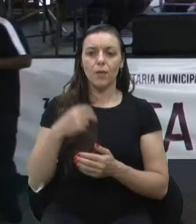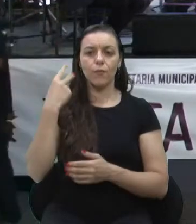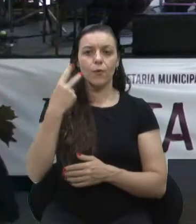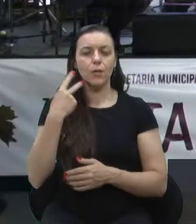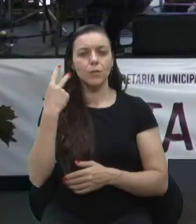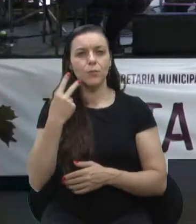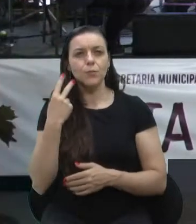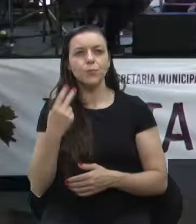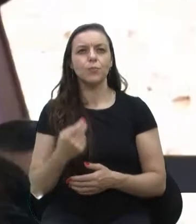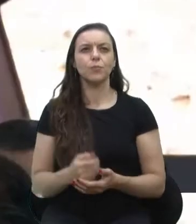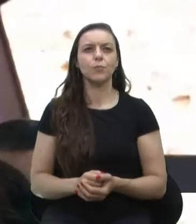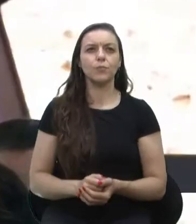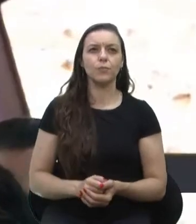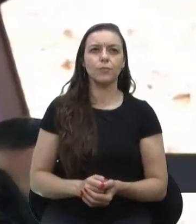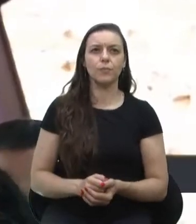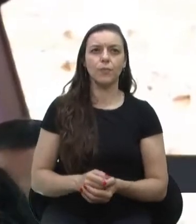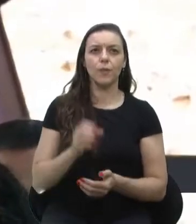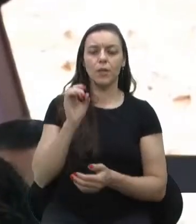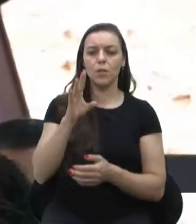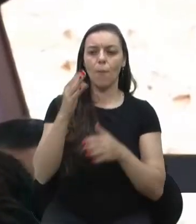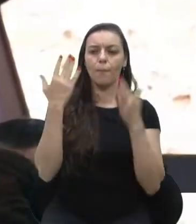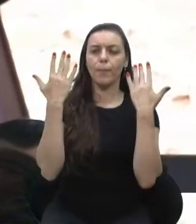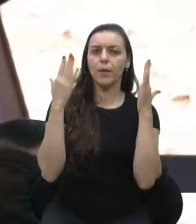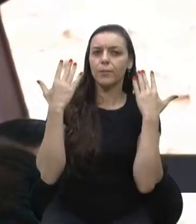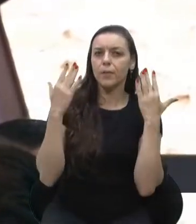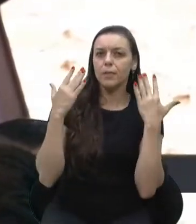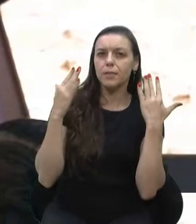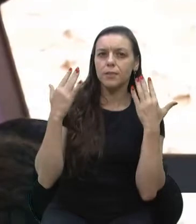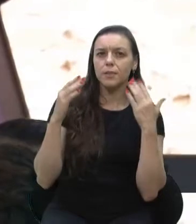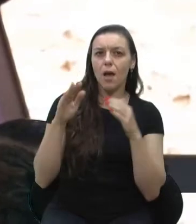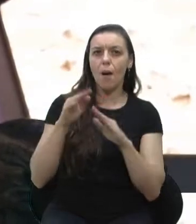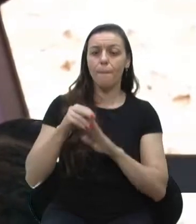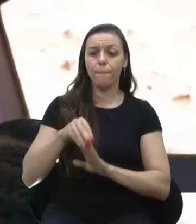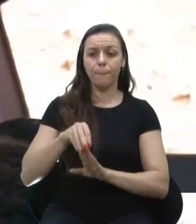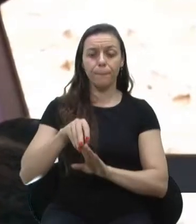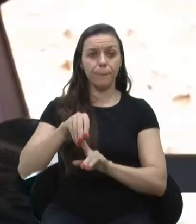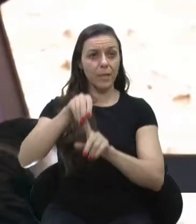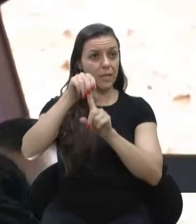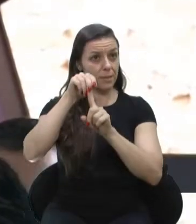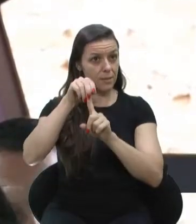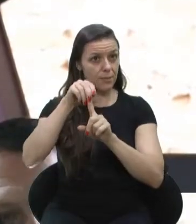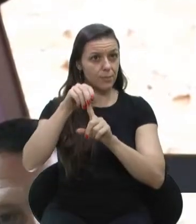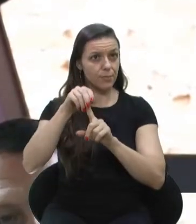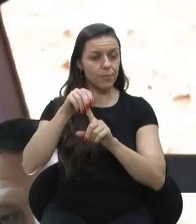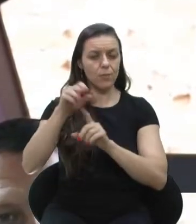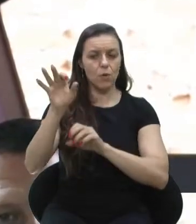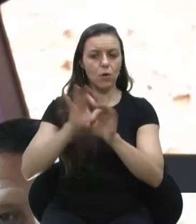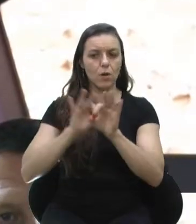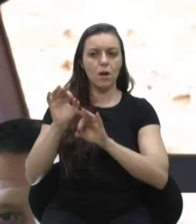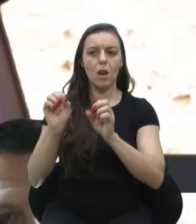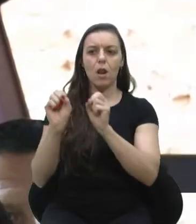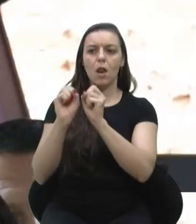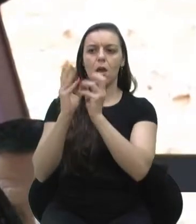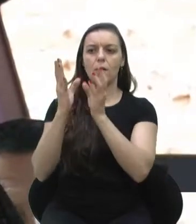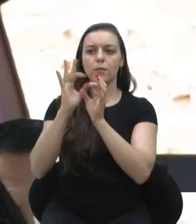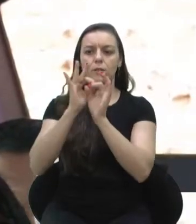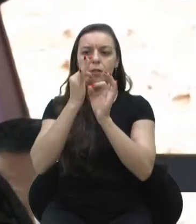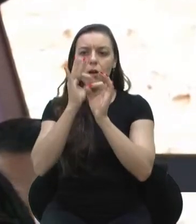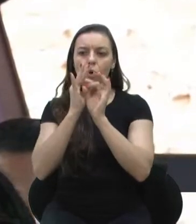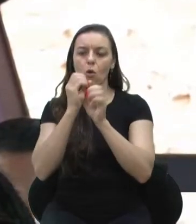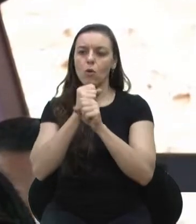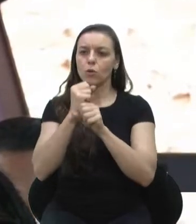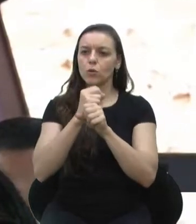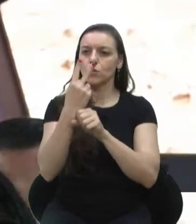vereadores, somente parabenizar principalmente a organização da Festa da Uva do ano 2022.